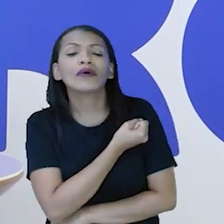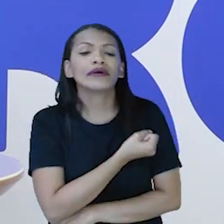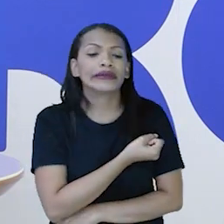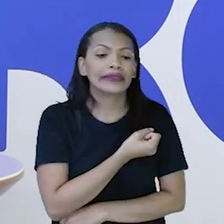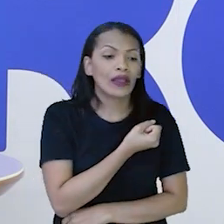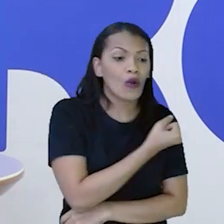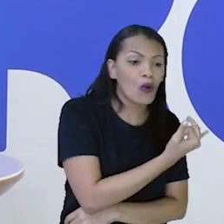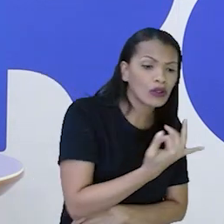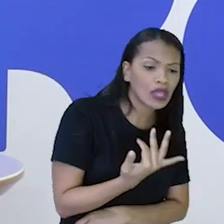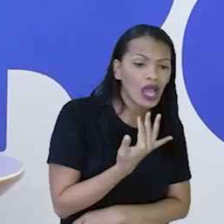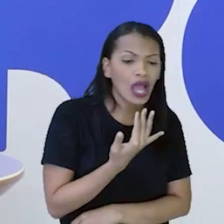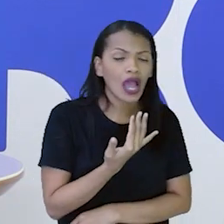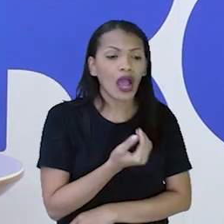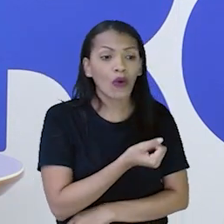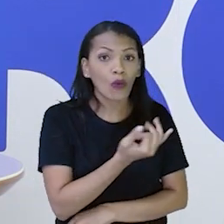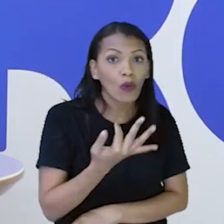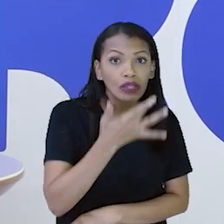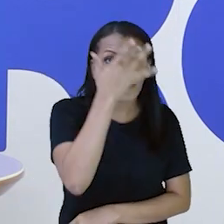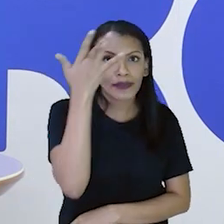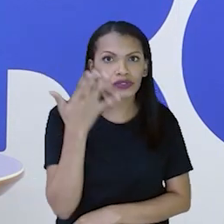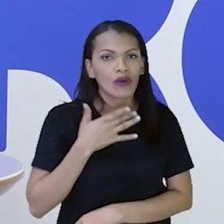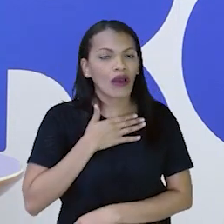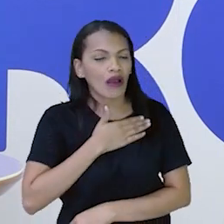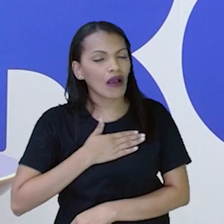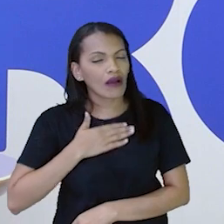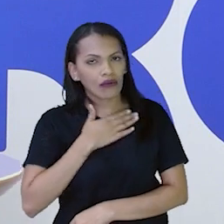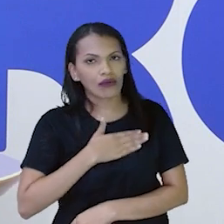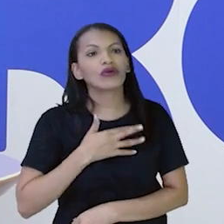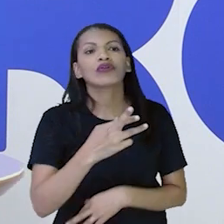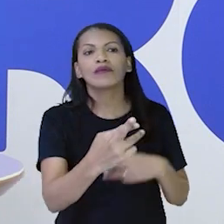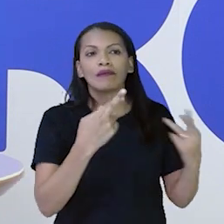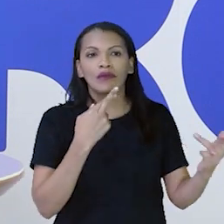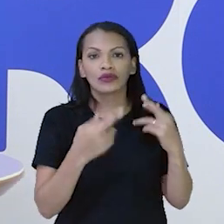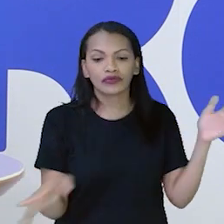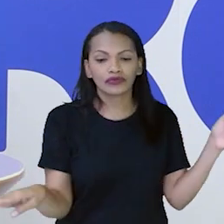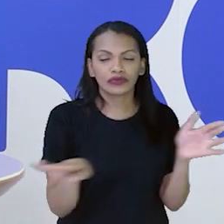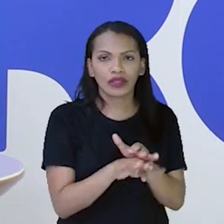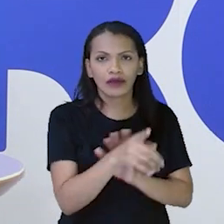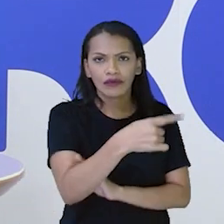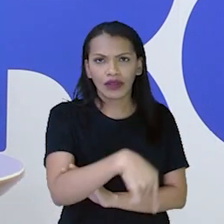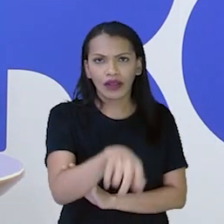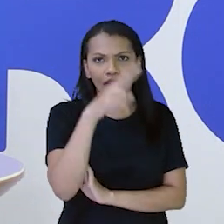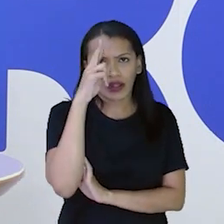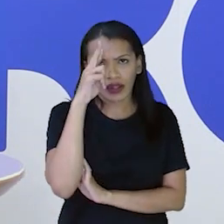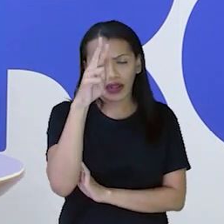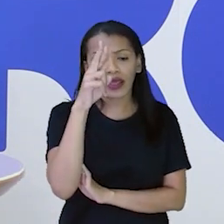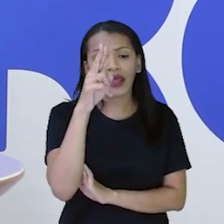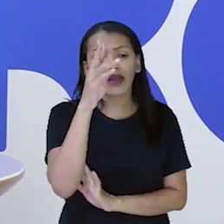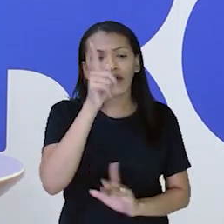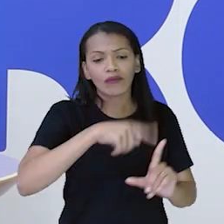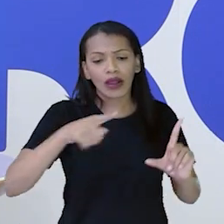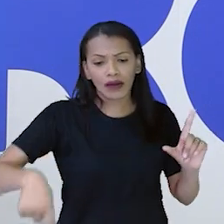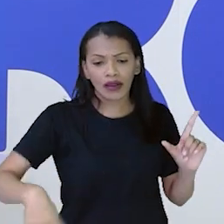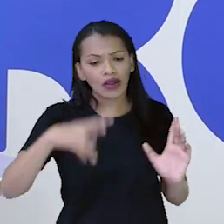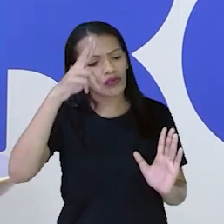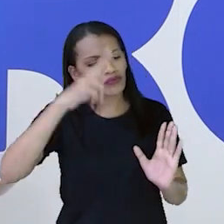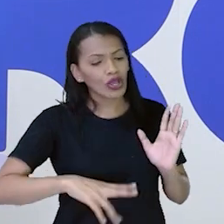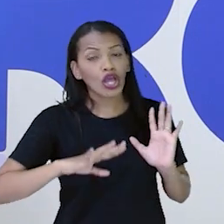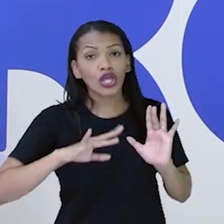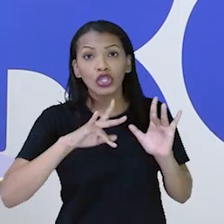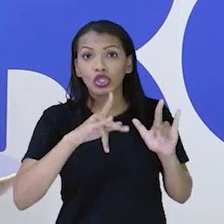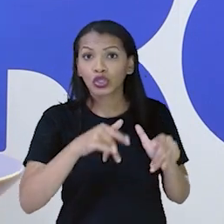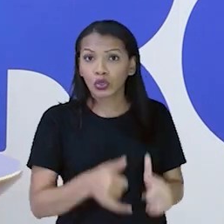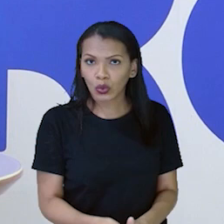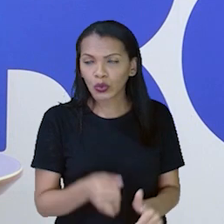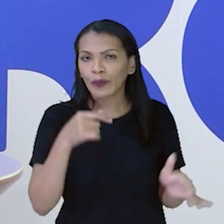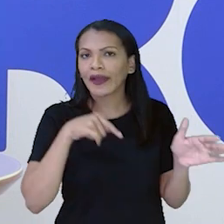gostam, quantos não gostam. Isso, muito bom. bom. Enquanto as respostas chegam, é bom sempre lembrar que quando você lê um gráfico, tudo que for perguntado já vai estar no